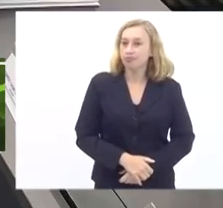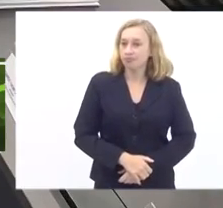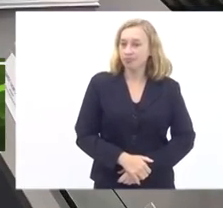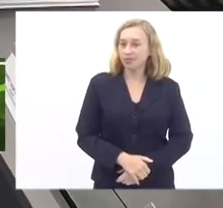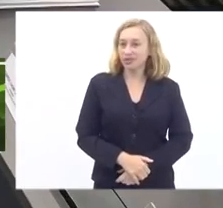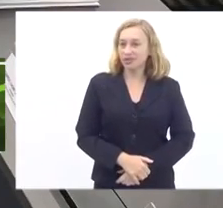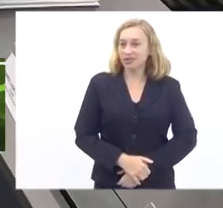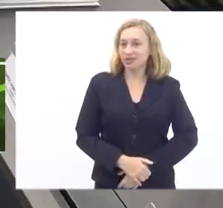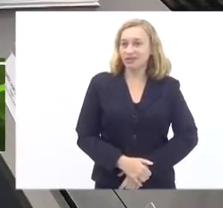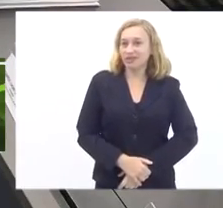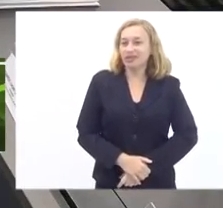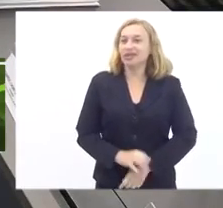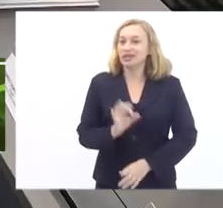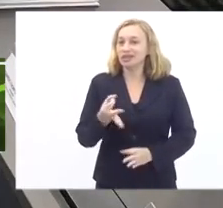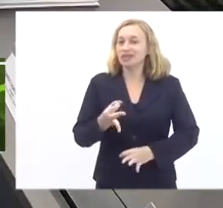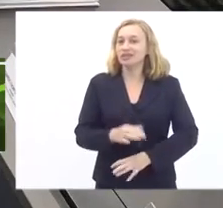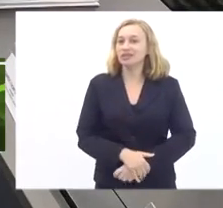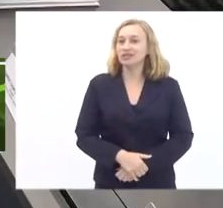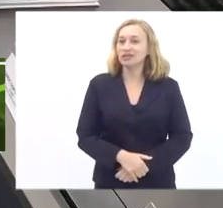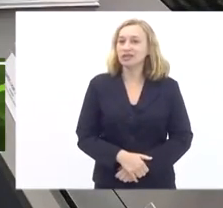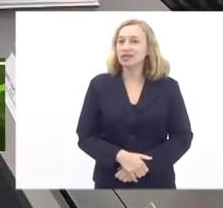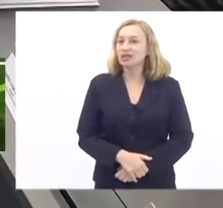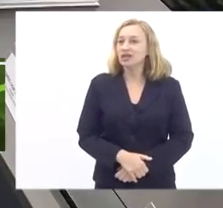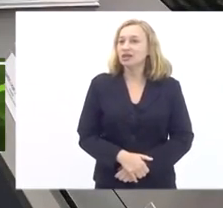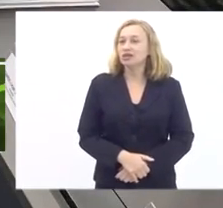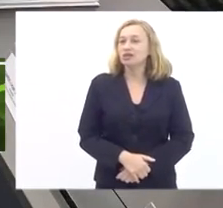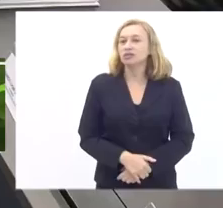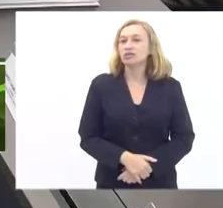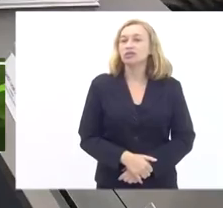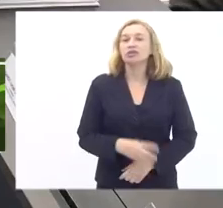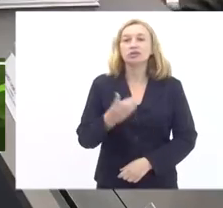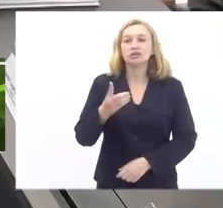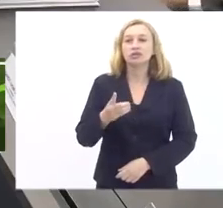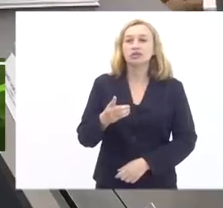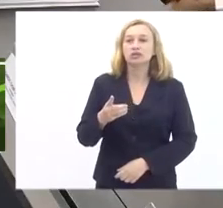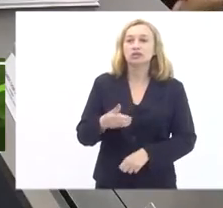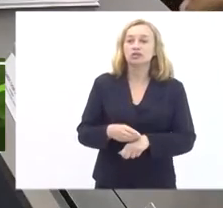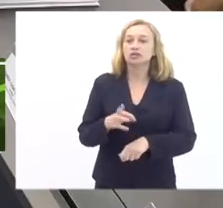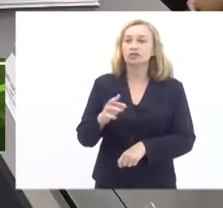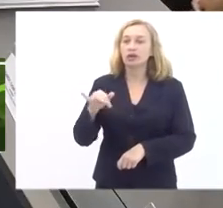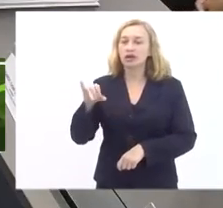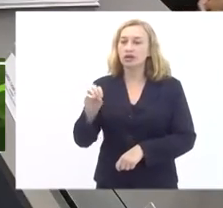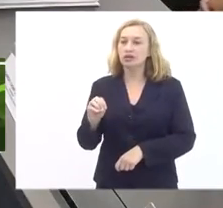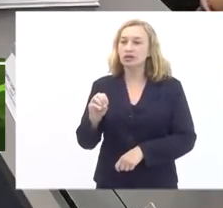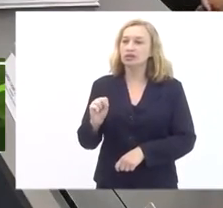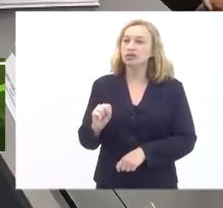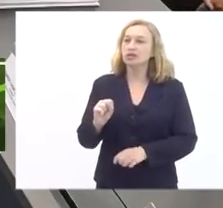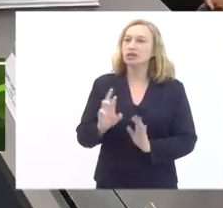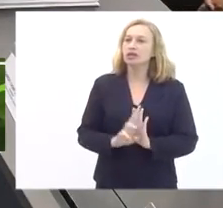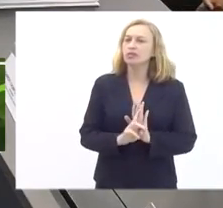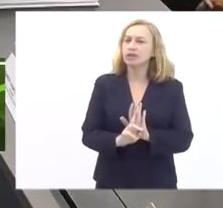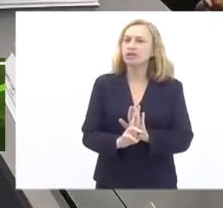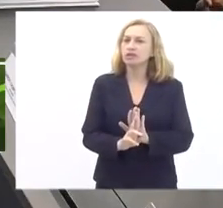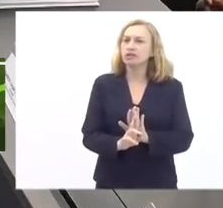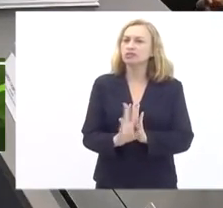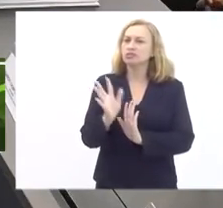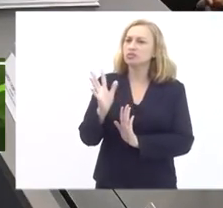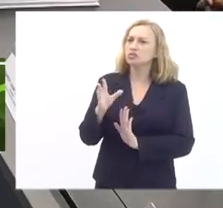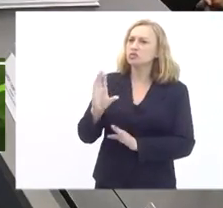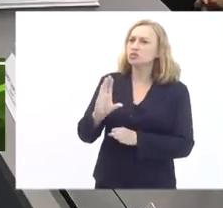5 dias. Tá certo. Tá certo. Então eu vou ouvir o doutor Eduardo Scholl que quer falar. Tem mais um representante do... Qual o